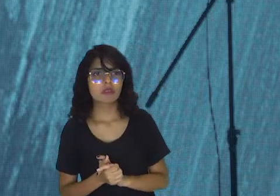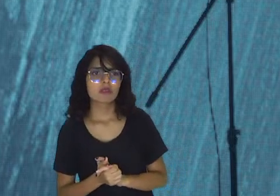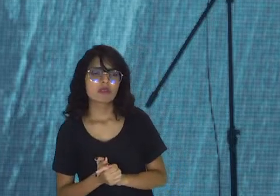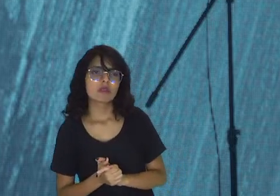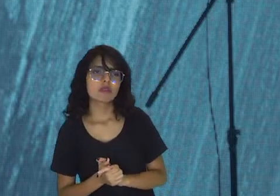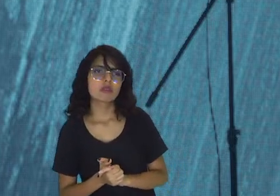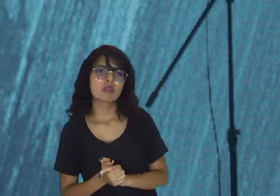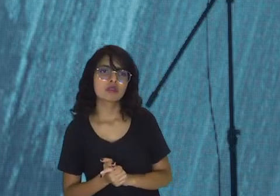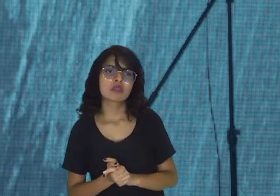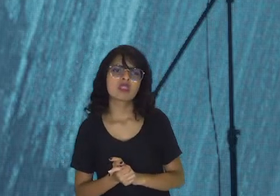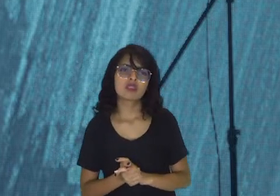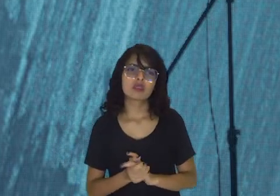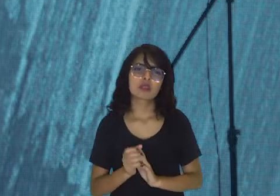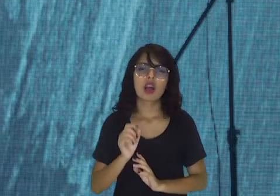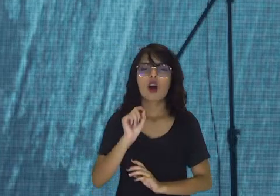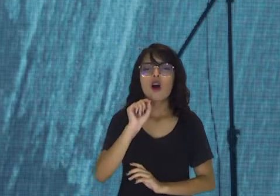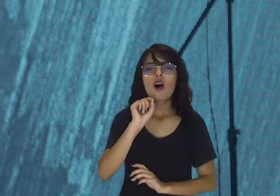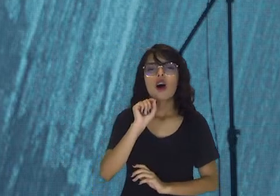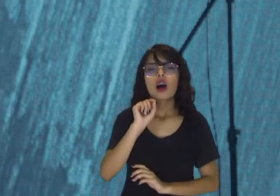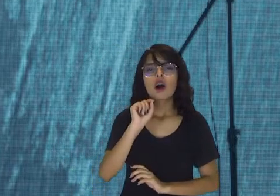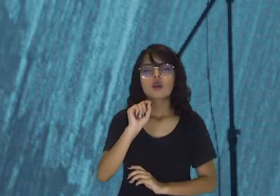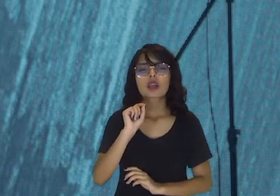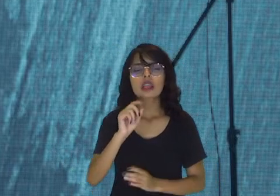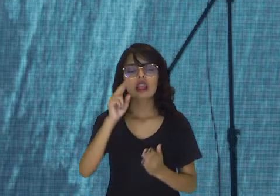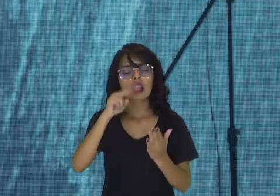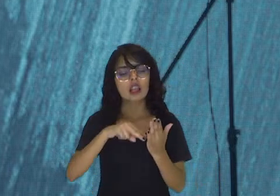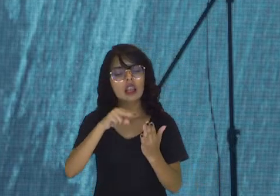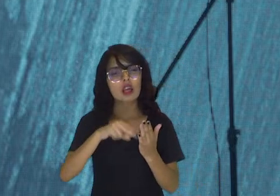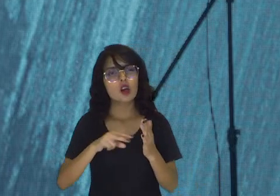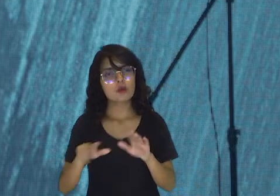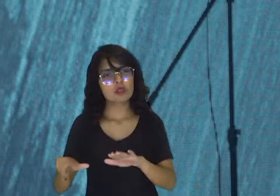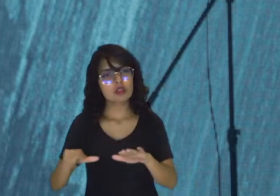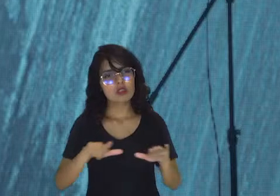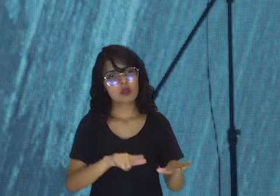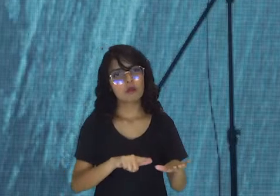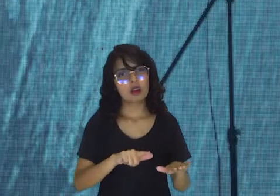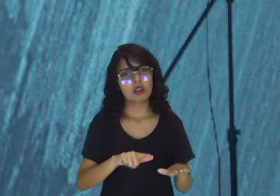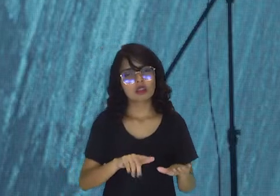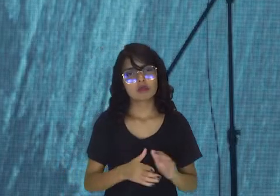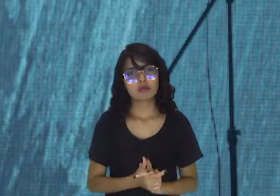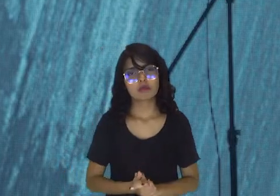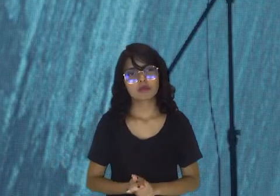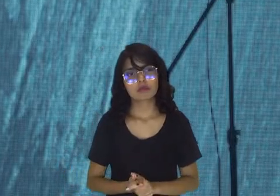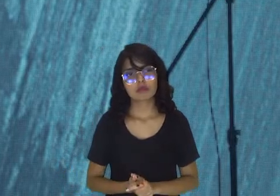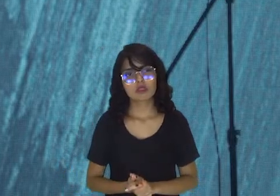o que nós vimos dessa semana, de maneira muito objetiva,